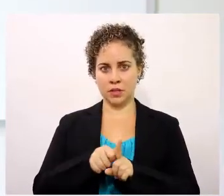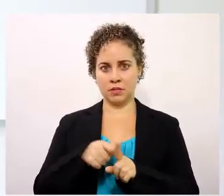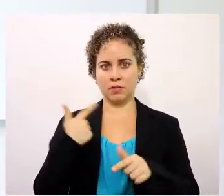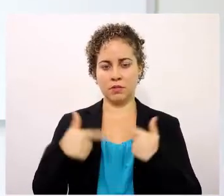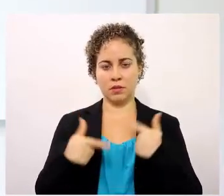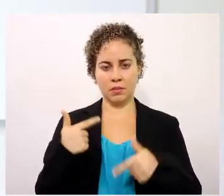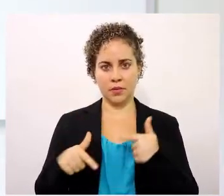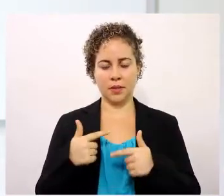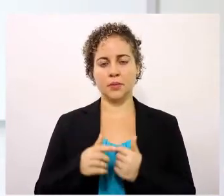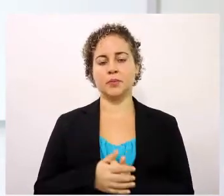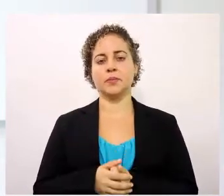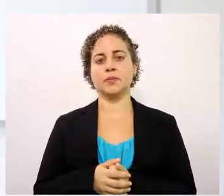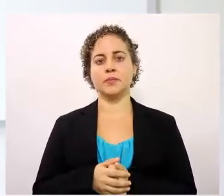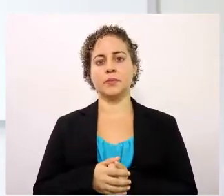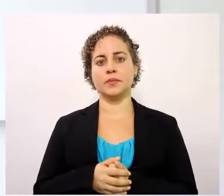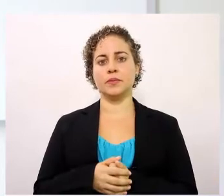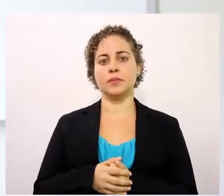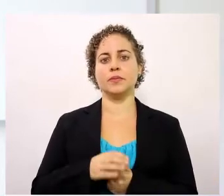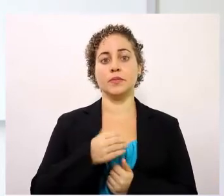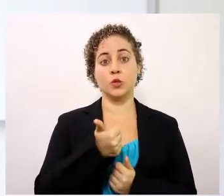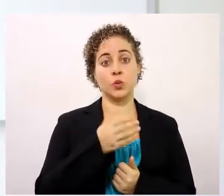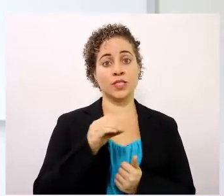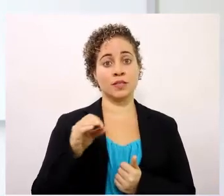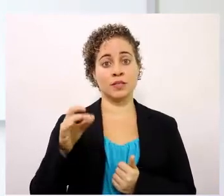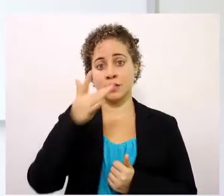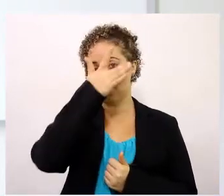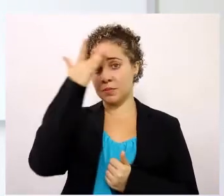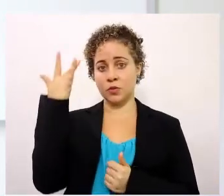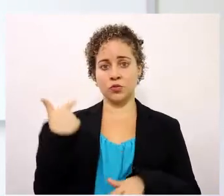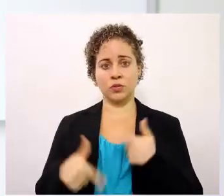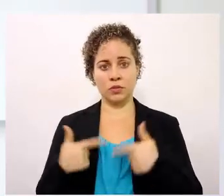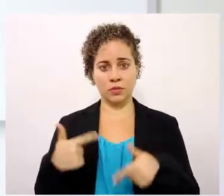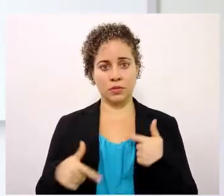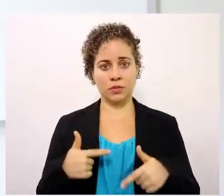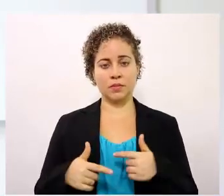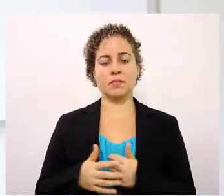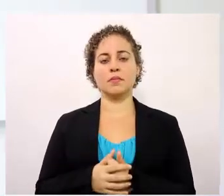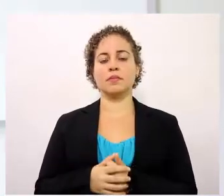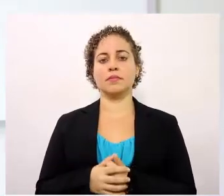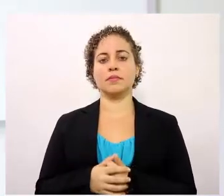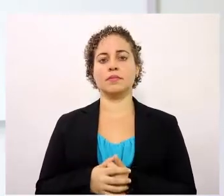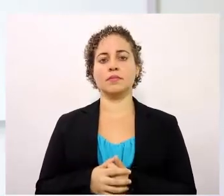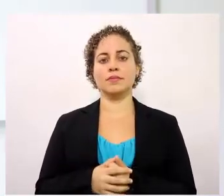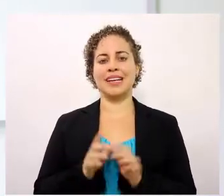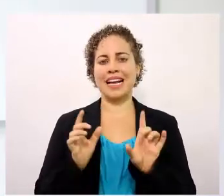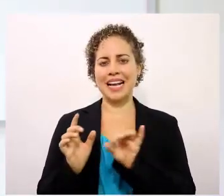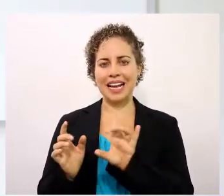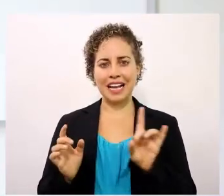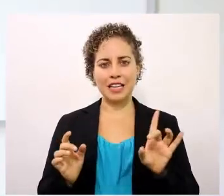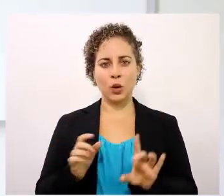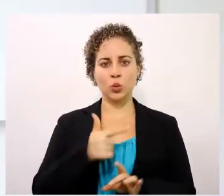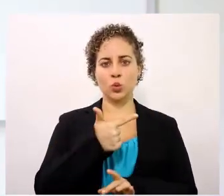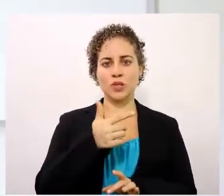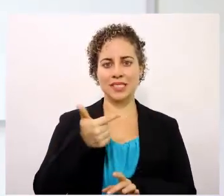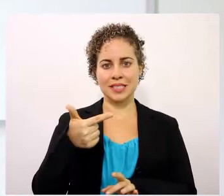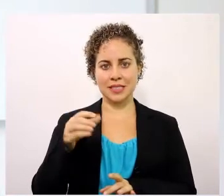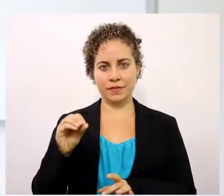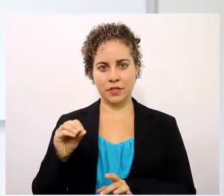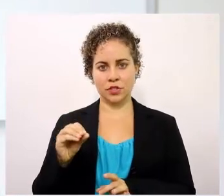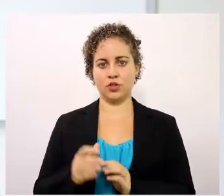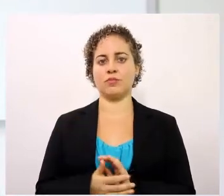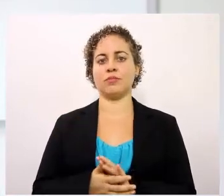trabalho, os 100 funcionários dessa empresa, cada um trabalhou 220